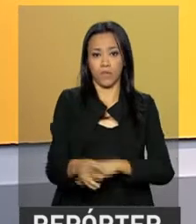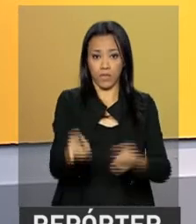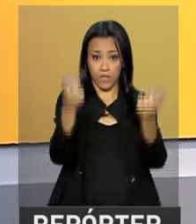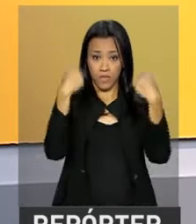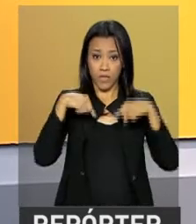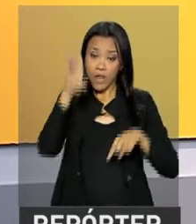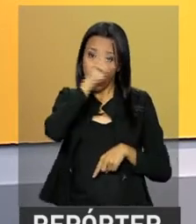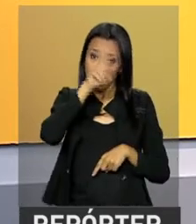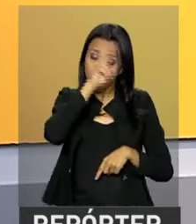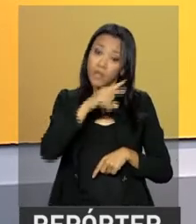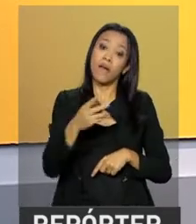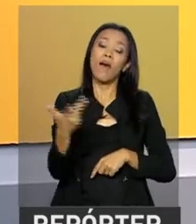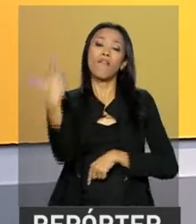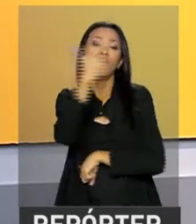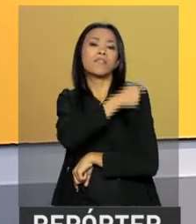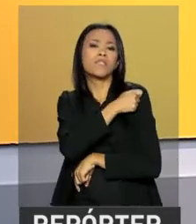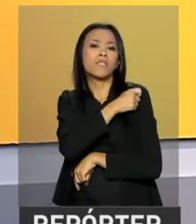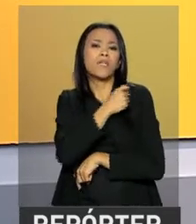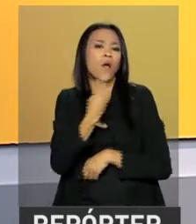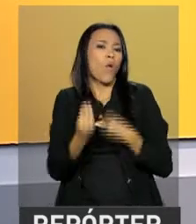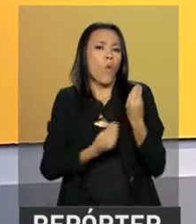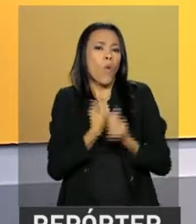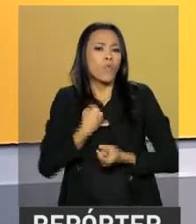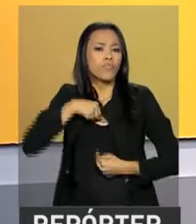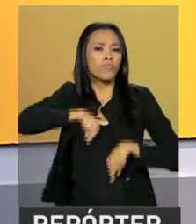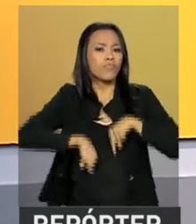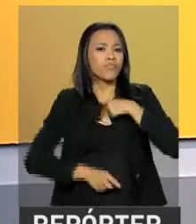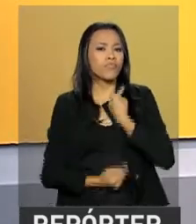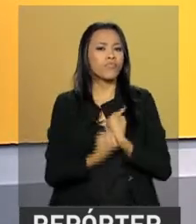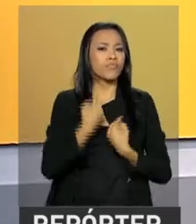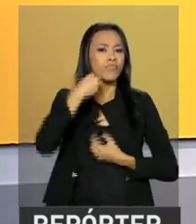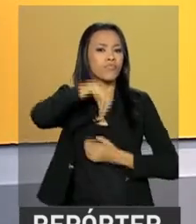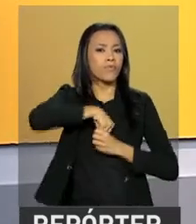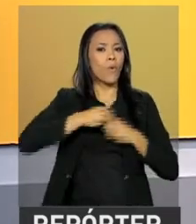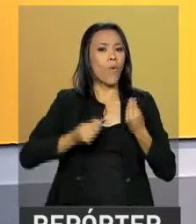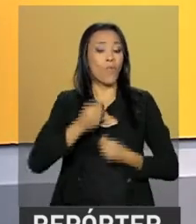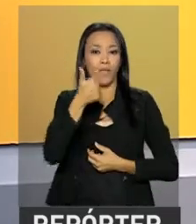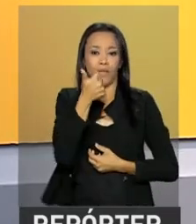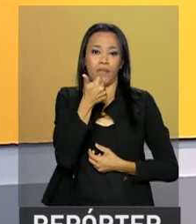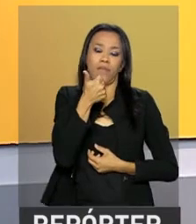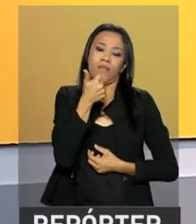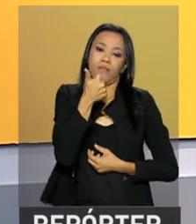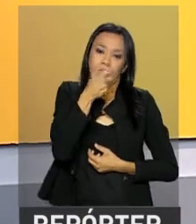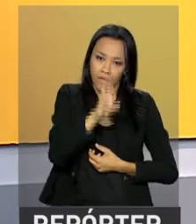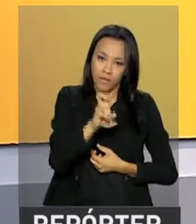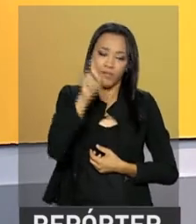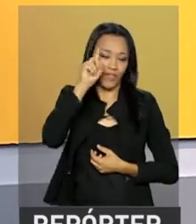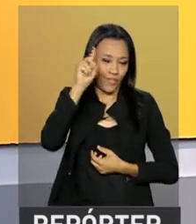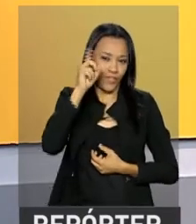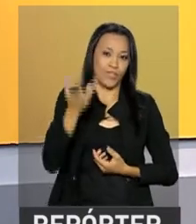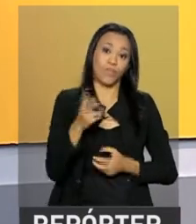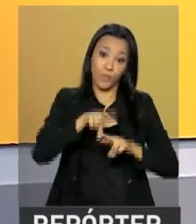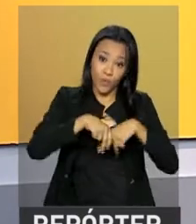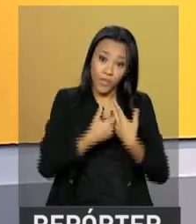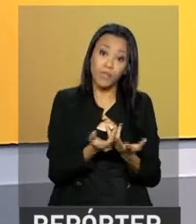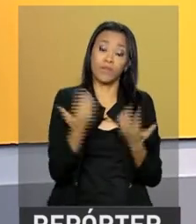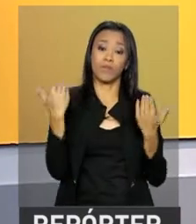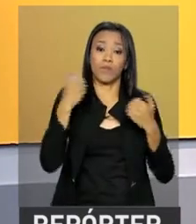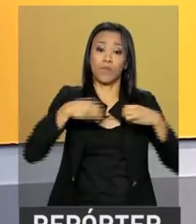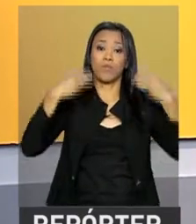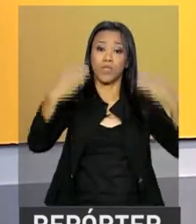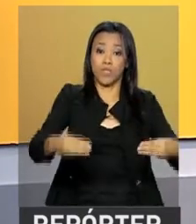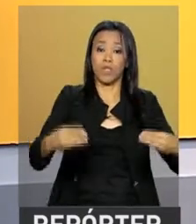vacina leva 15 dias para fazer efeito no organismo por isso o ministério da saúde planeja a campanha